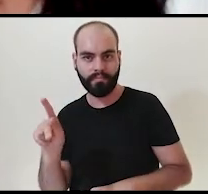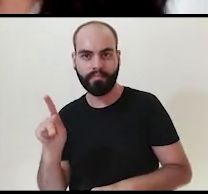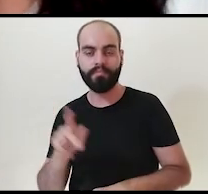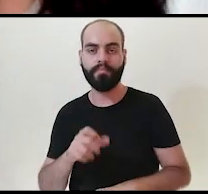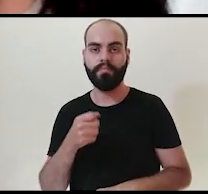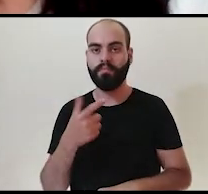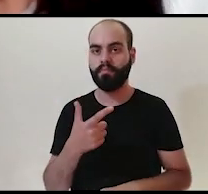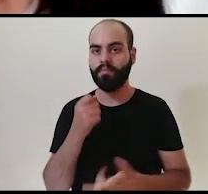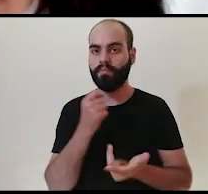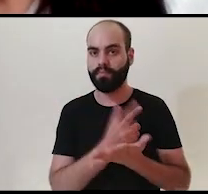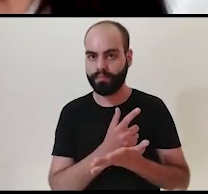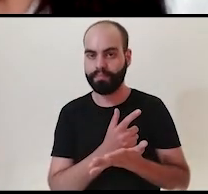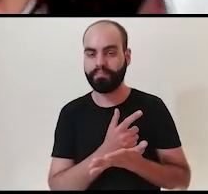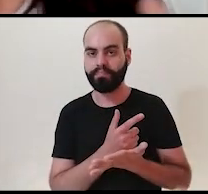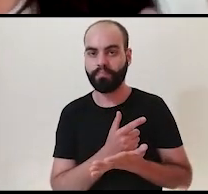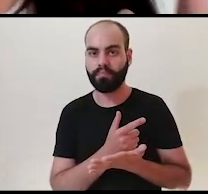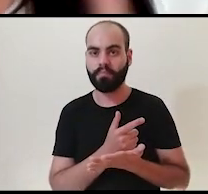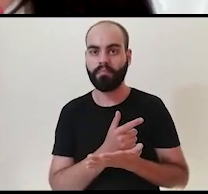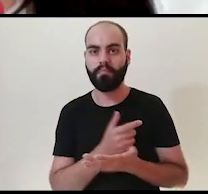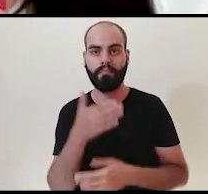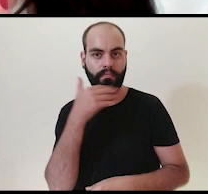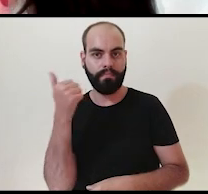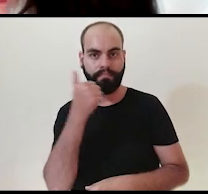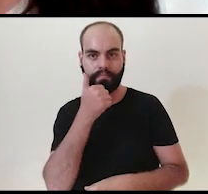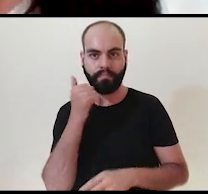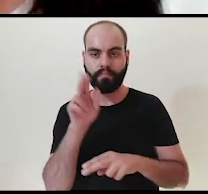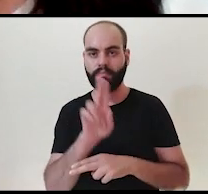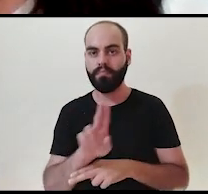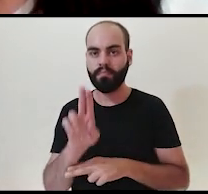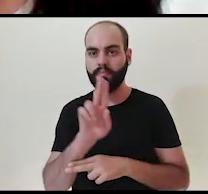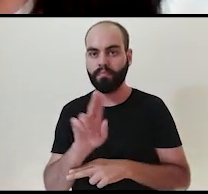tratamento. E é muito melhor do que aplicar um filtro, porque o filtro